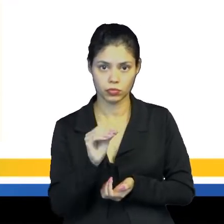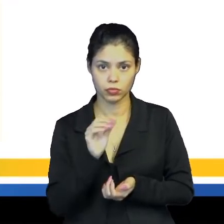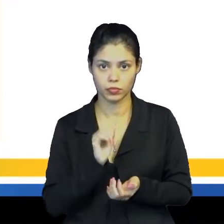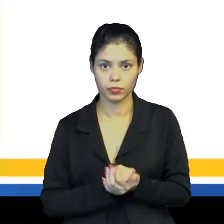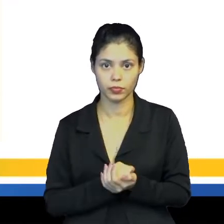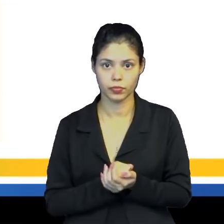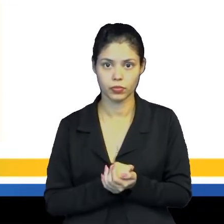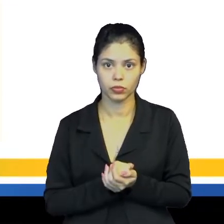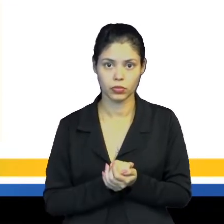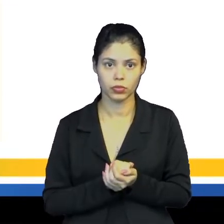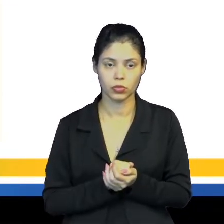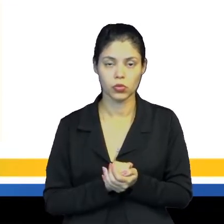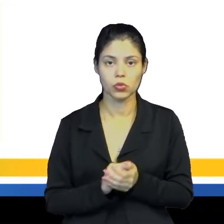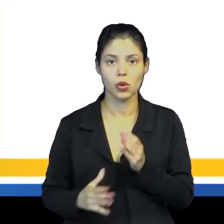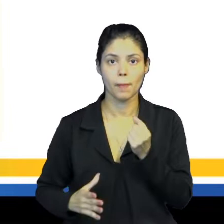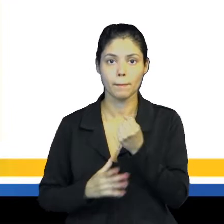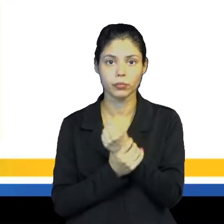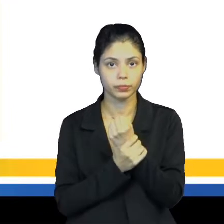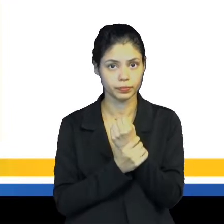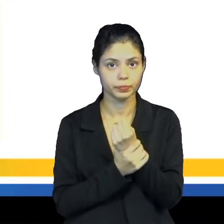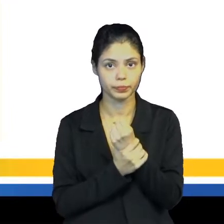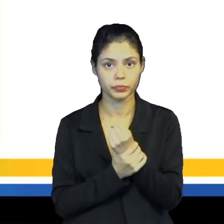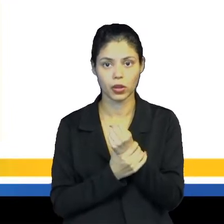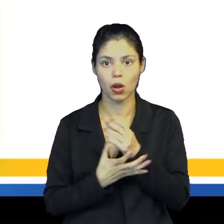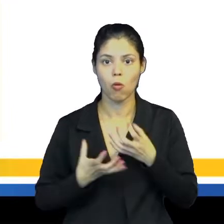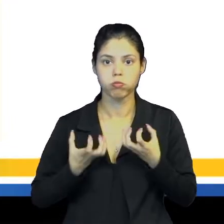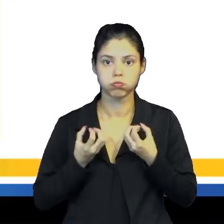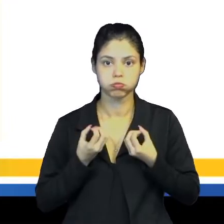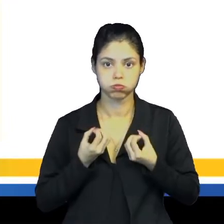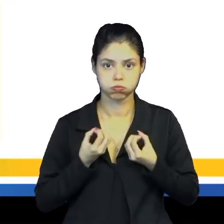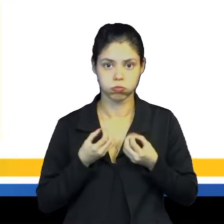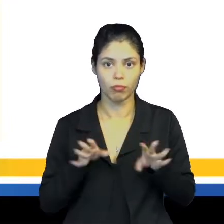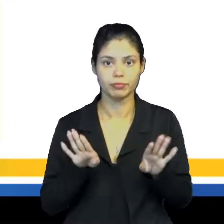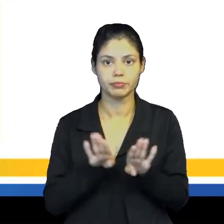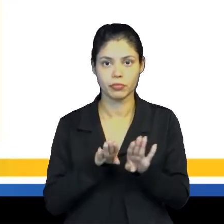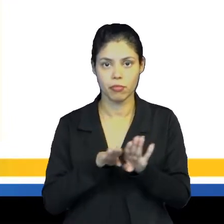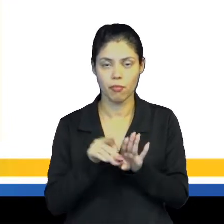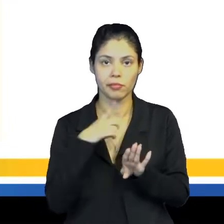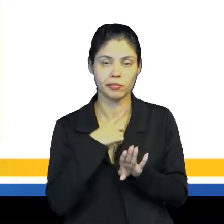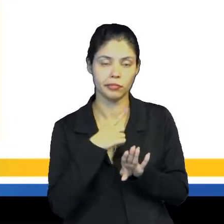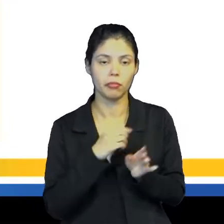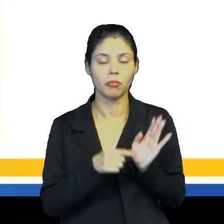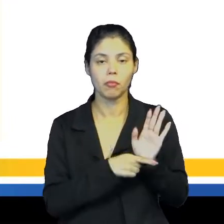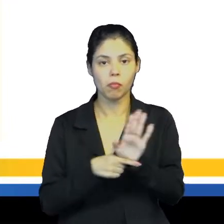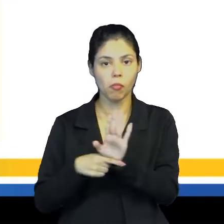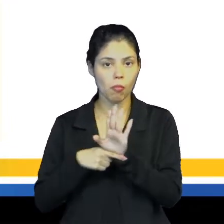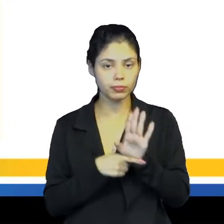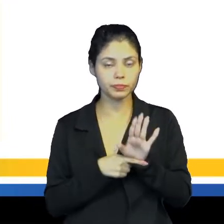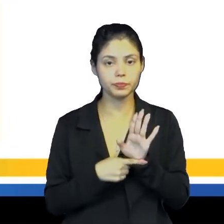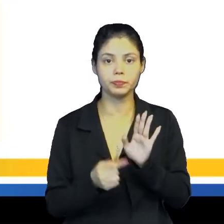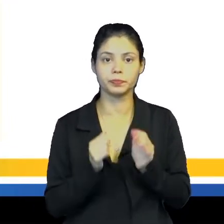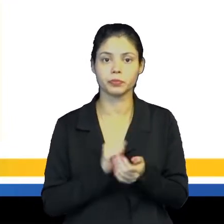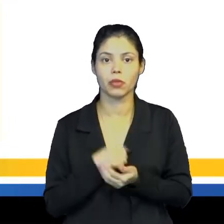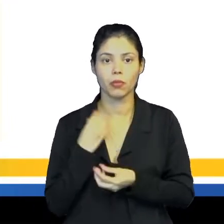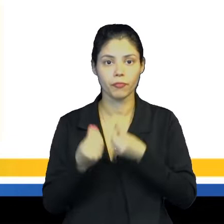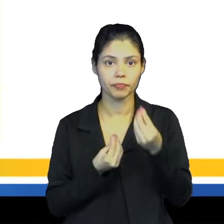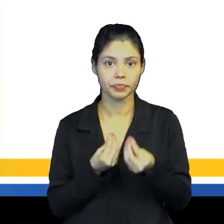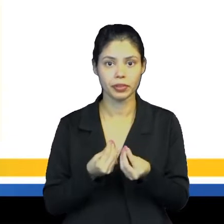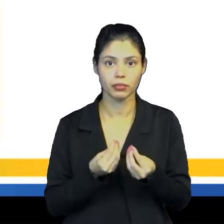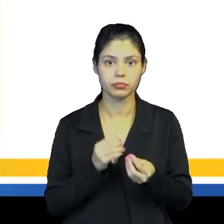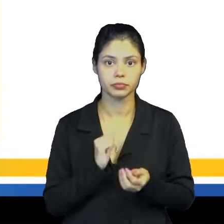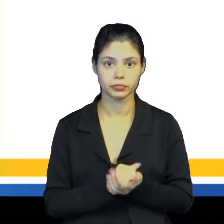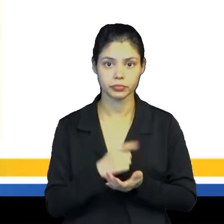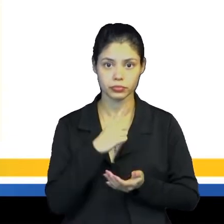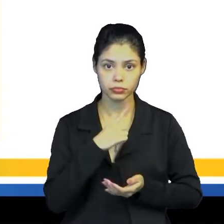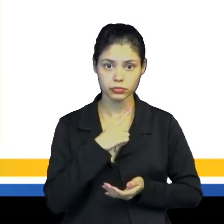fazer uma espécie de proteção dos testículos. Essa figura aí ao lado, ela mostra aí a circuncisão do pênis.